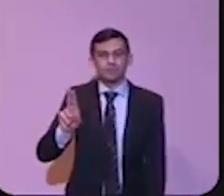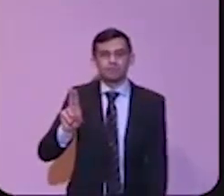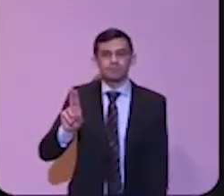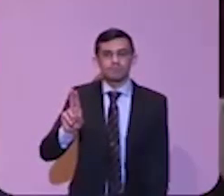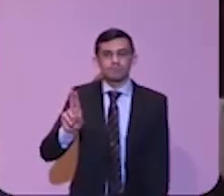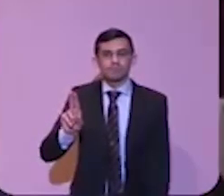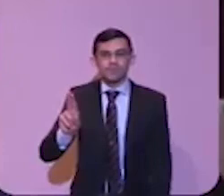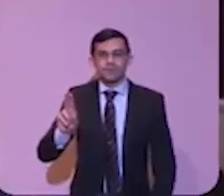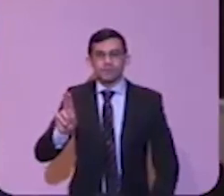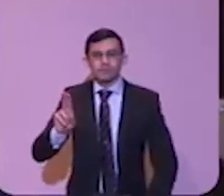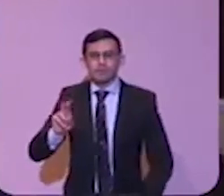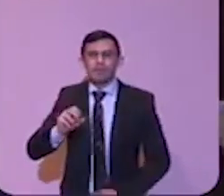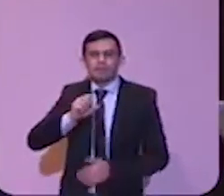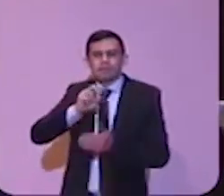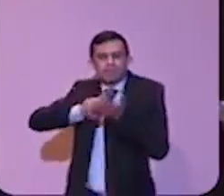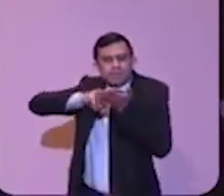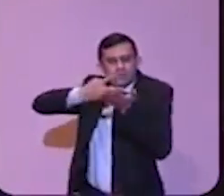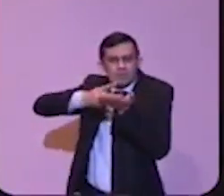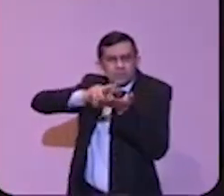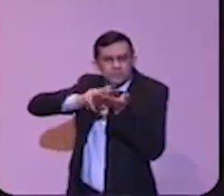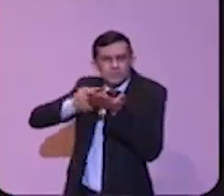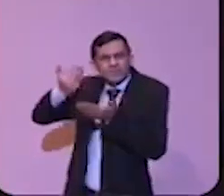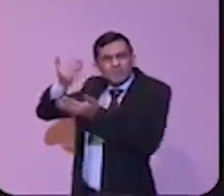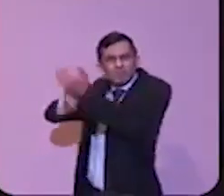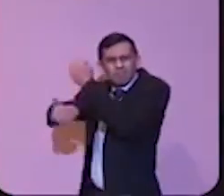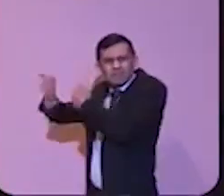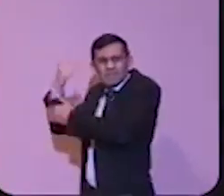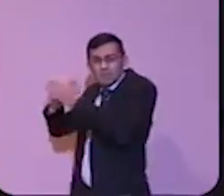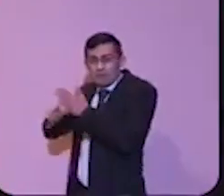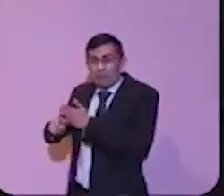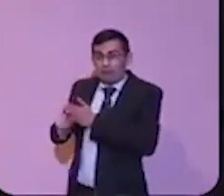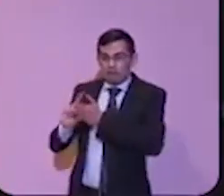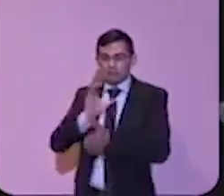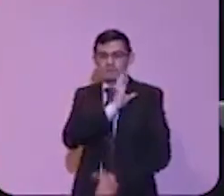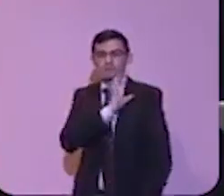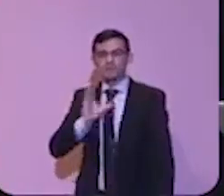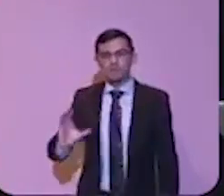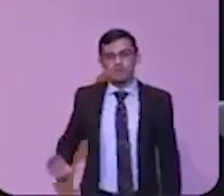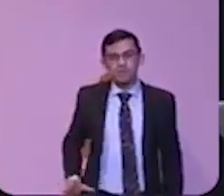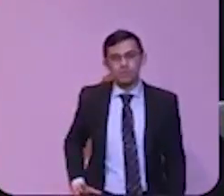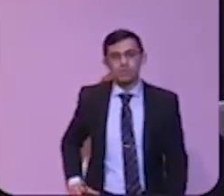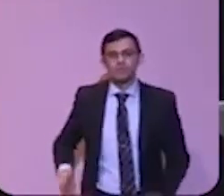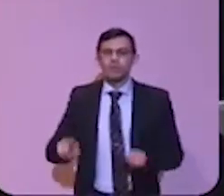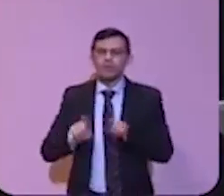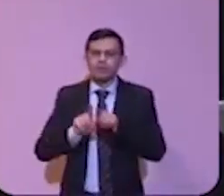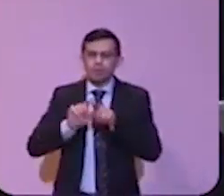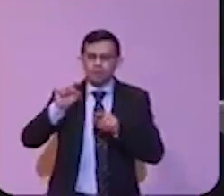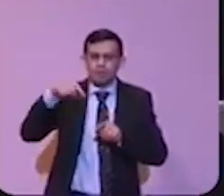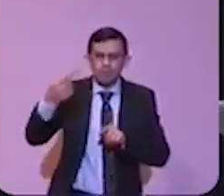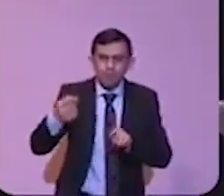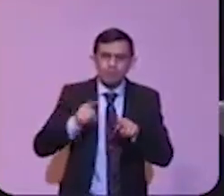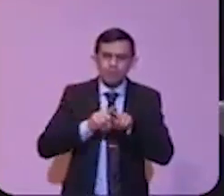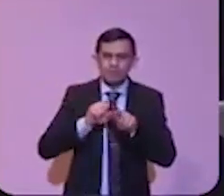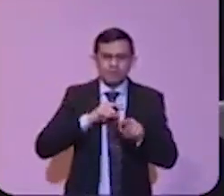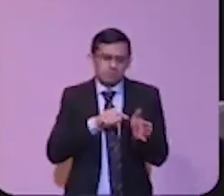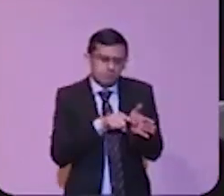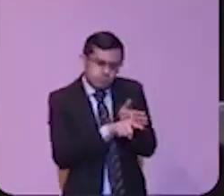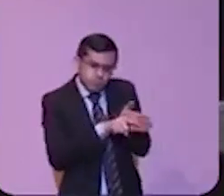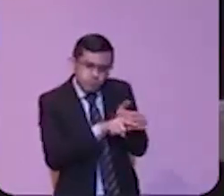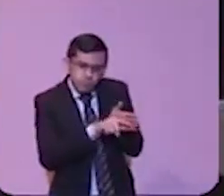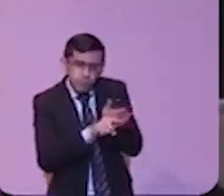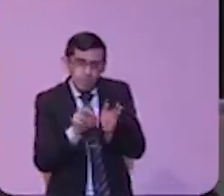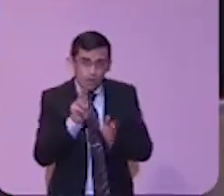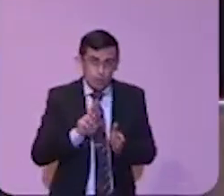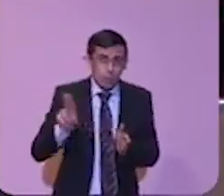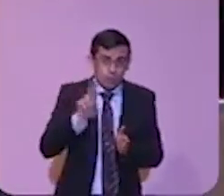Na Septuaginta, que foi uma Bíblia usada antes de Cristo, e também depois de Cristo, e alguns estudiosos ainda